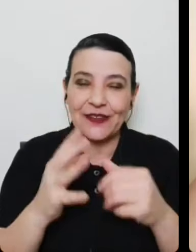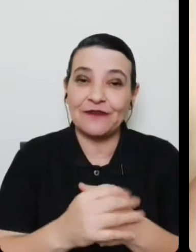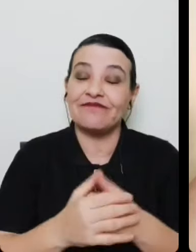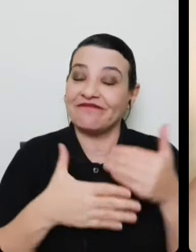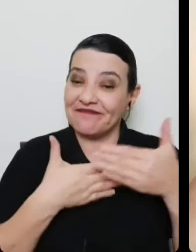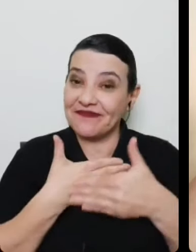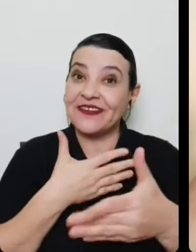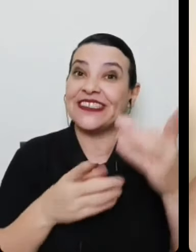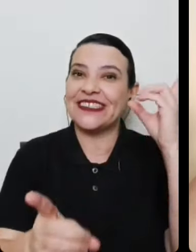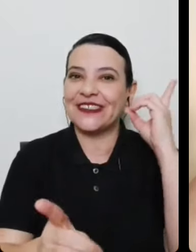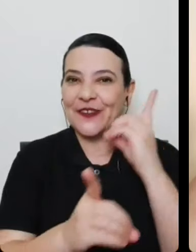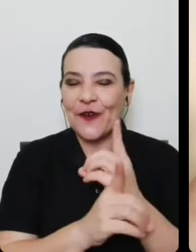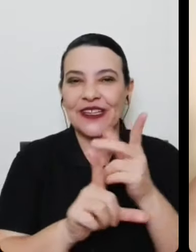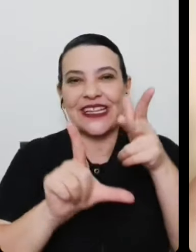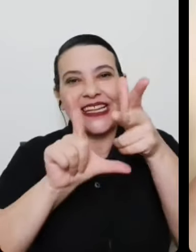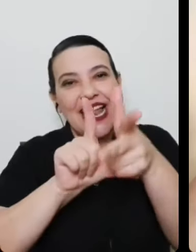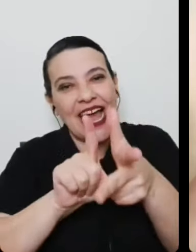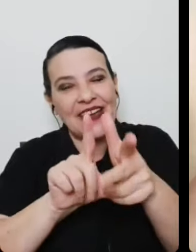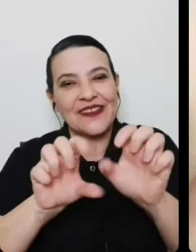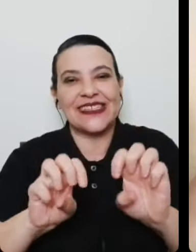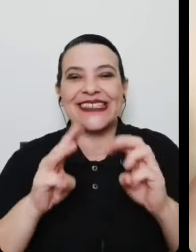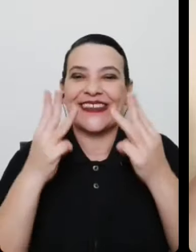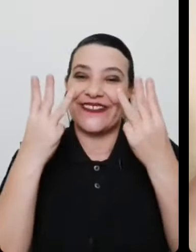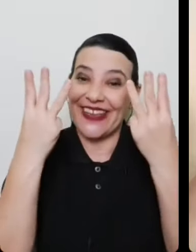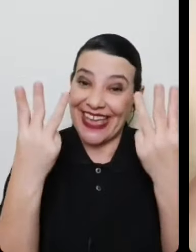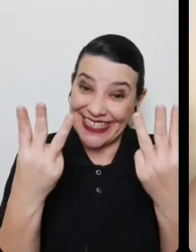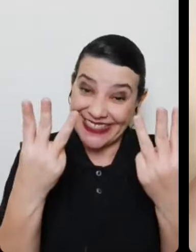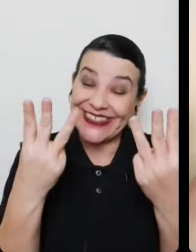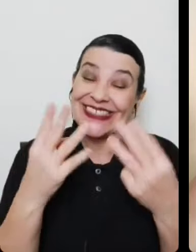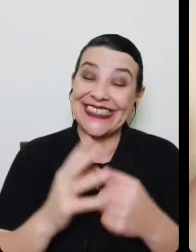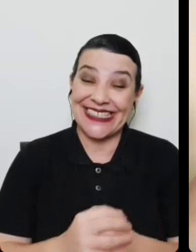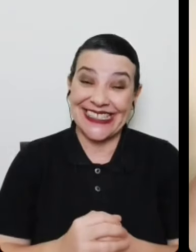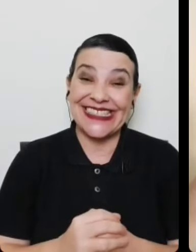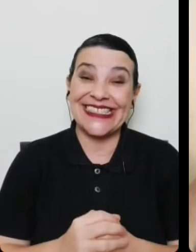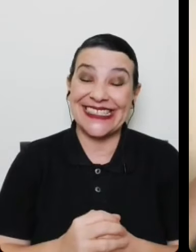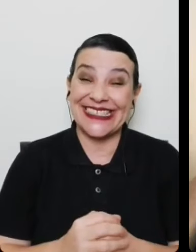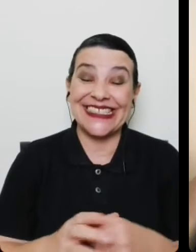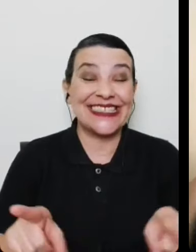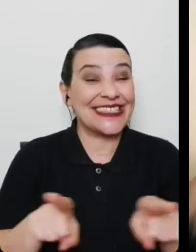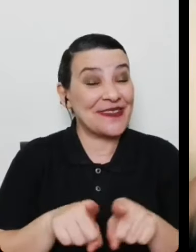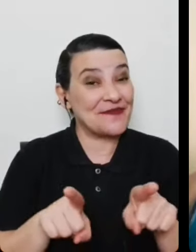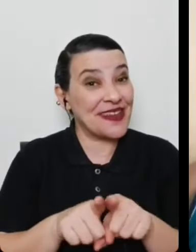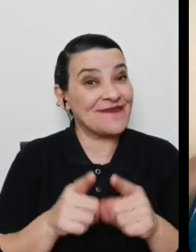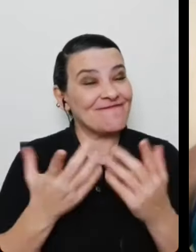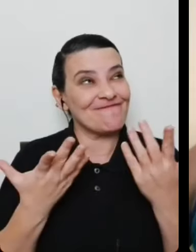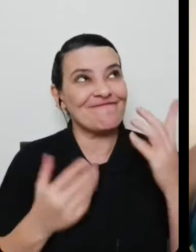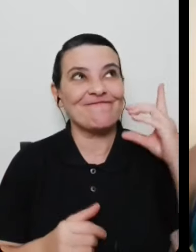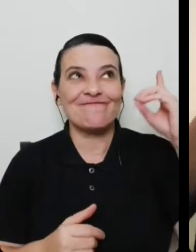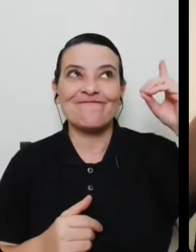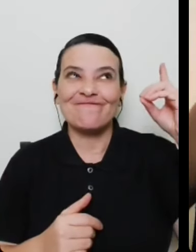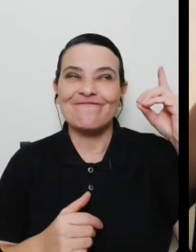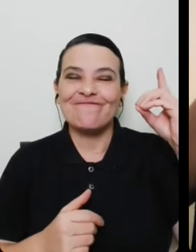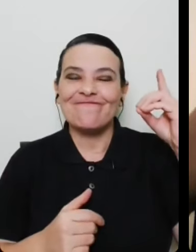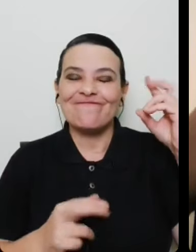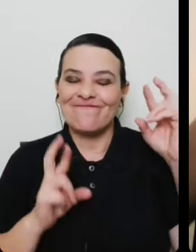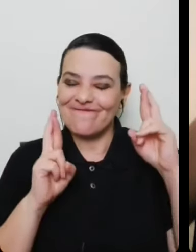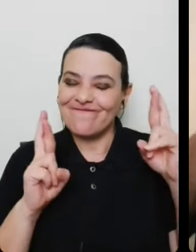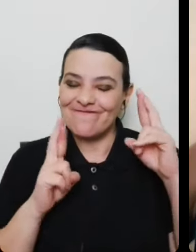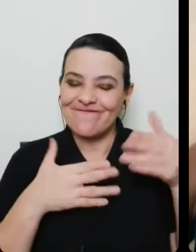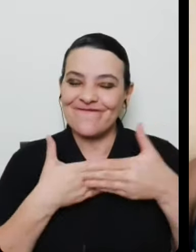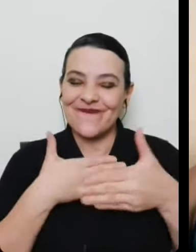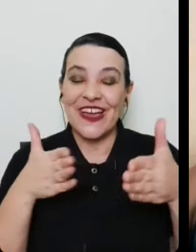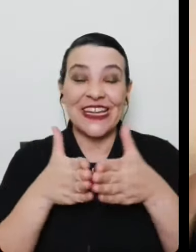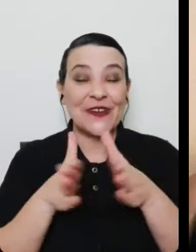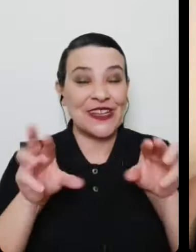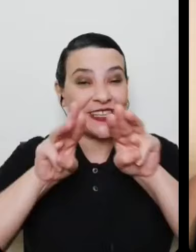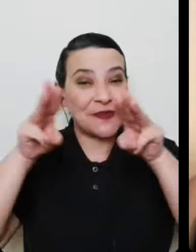encontre aí nas lives, nos eventos, né? E se Deus quiser, na inauguração aí de vocês em 2022. Sim,